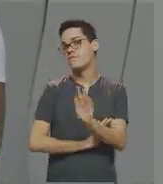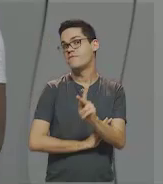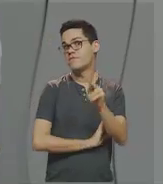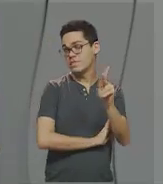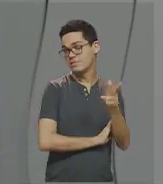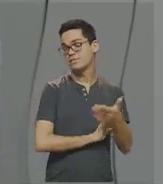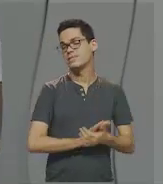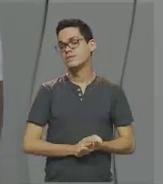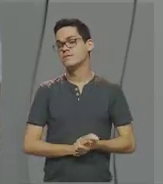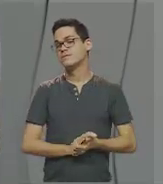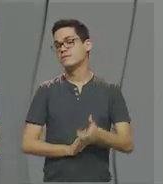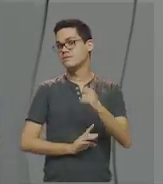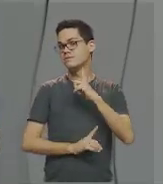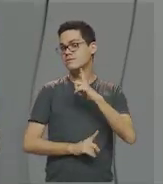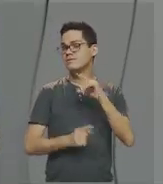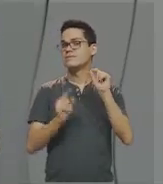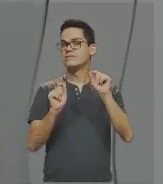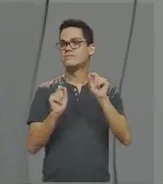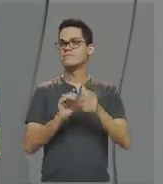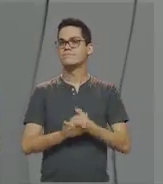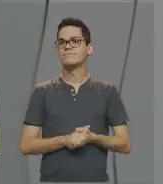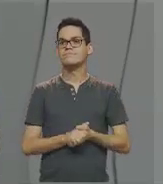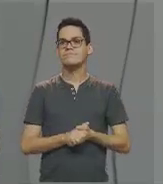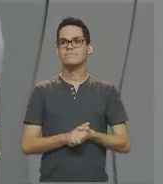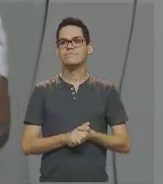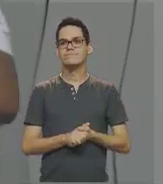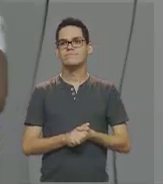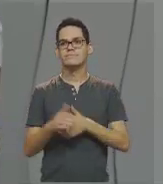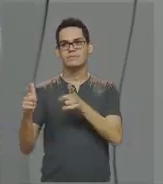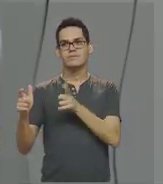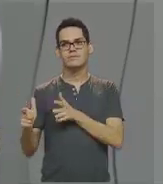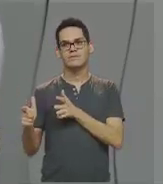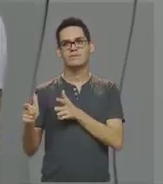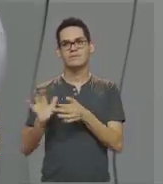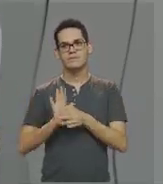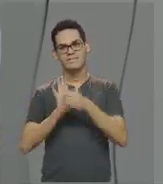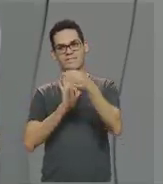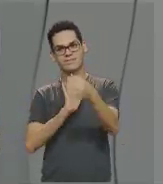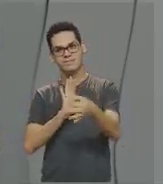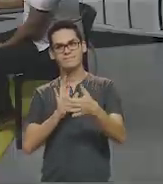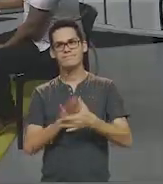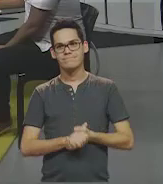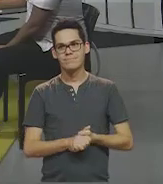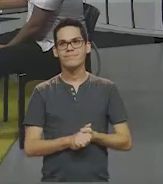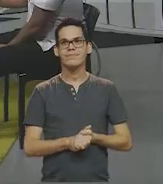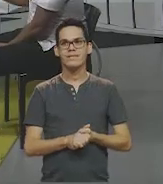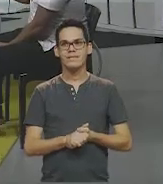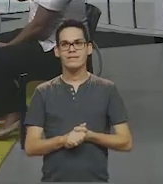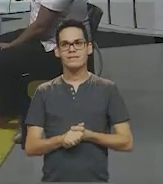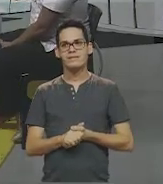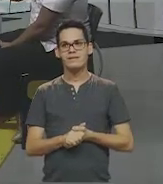vai ter ali uma especificidade localizada. Uma representatividade ali, né? Com certeza. E graças